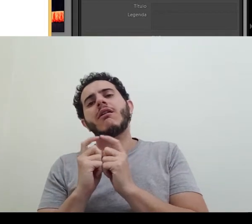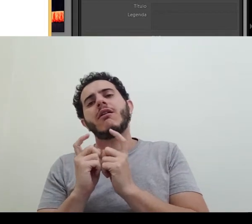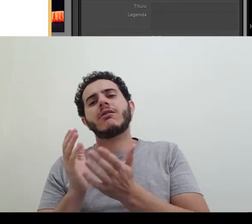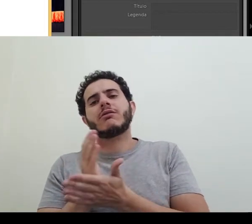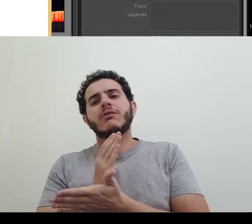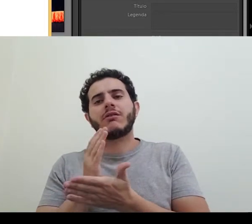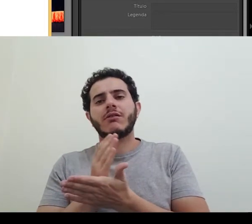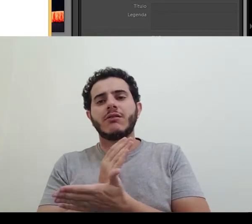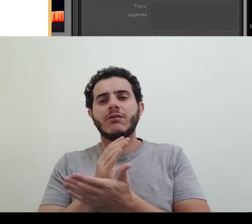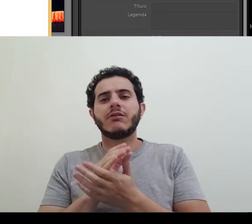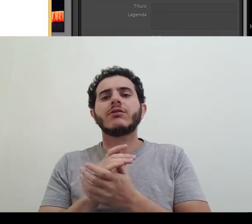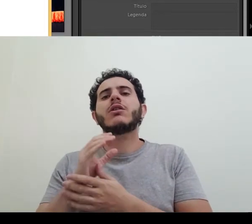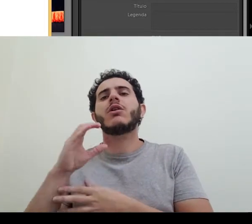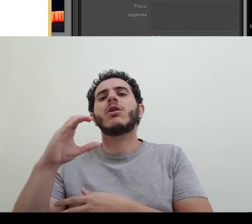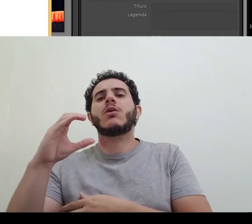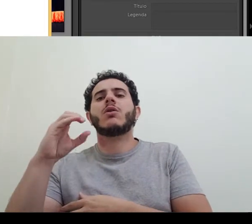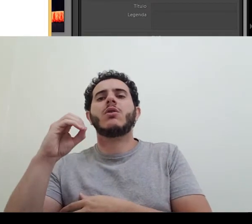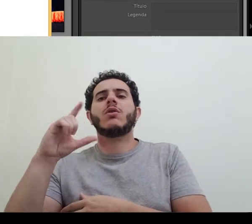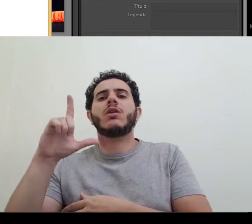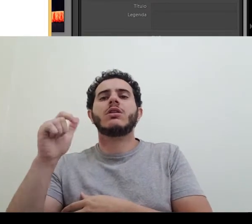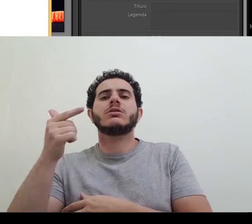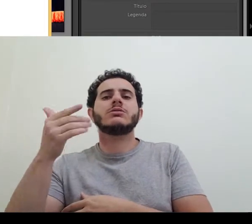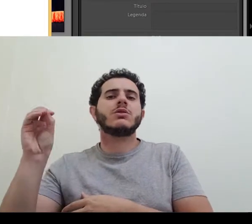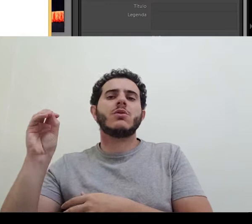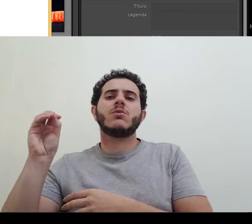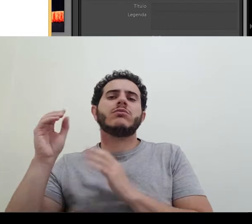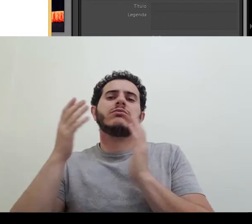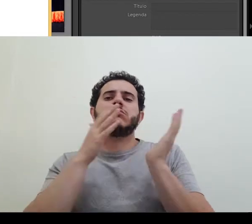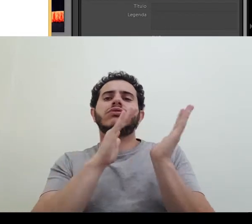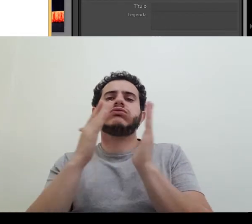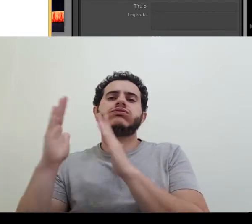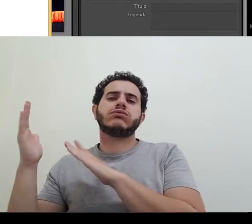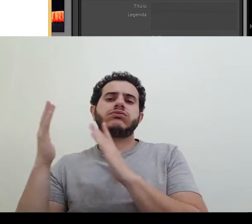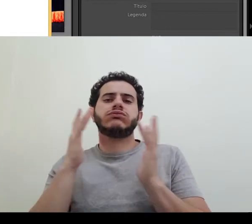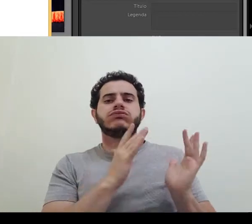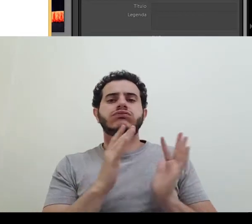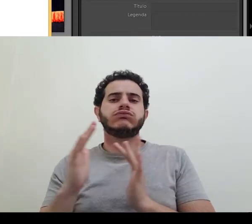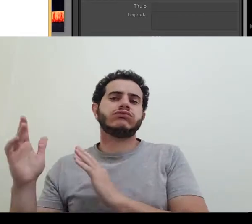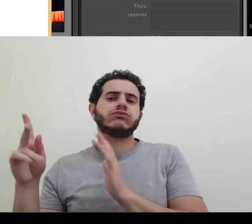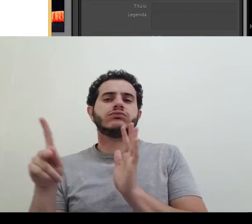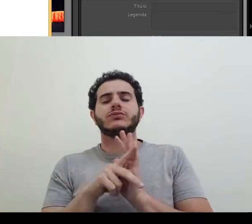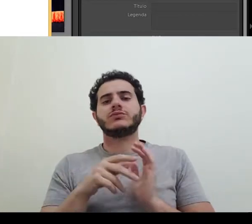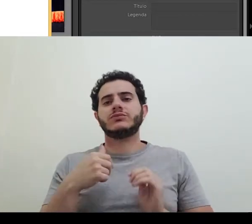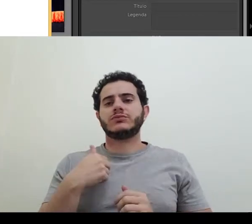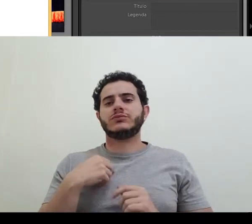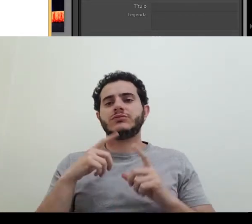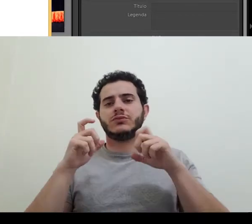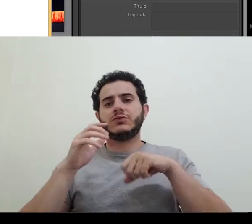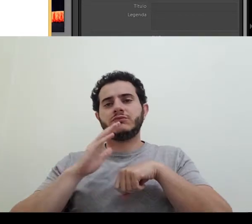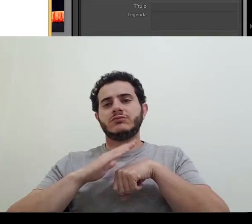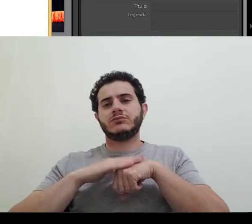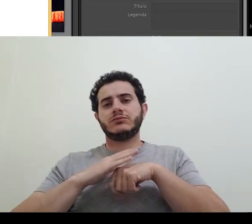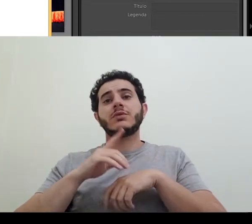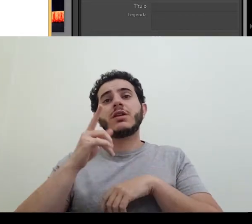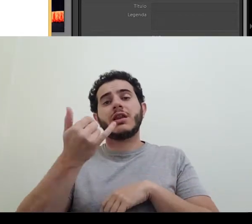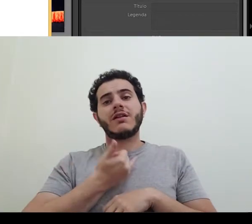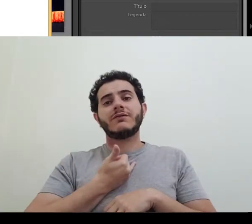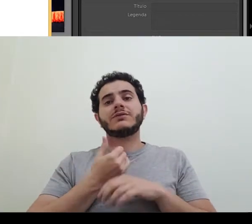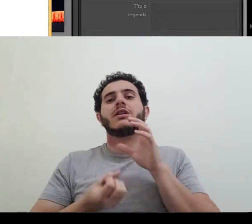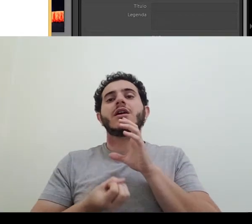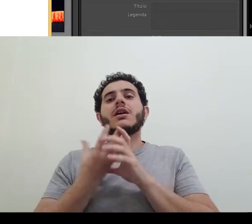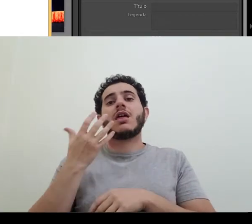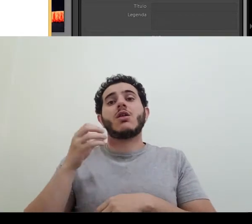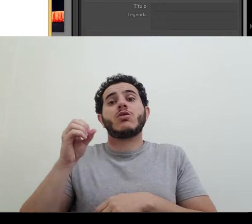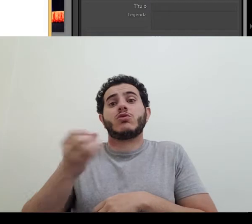catálogos e coleções. Ótimo, abri aqui. Então o que ele vai fazer para mim? Ele vai criar um novo catálogo e vocês vão ver que ele vai